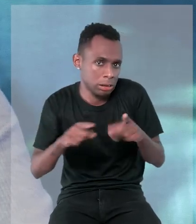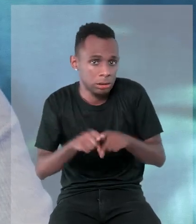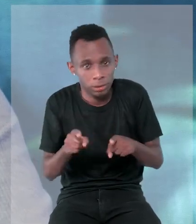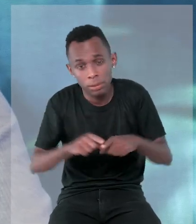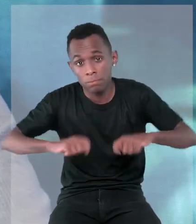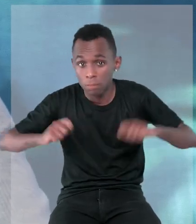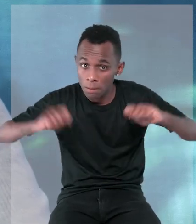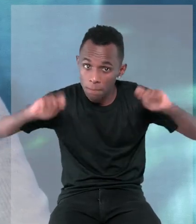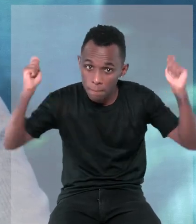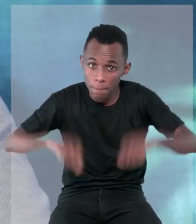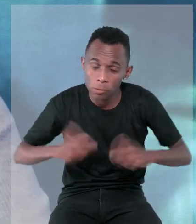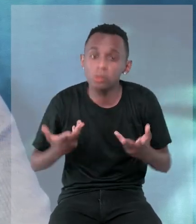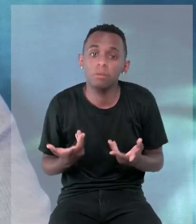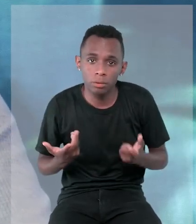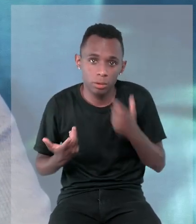possível